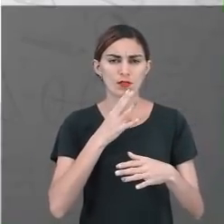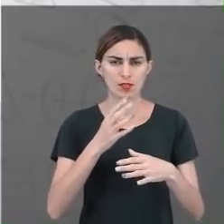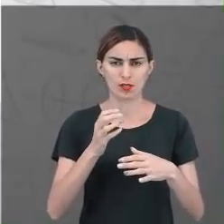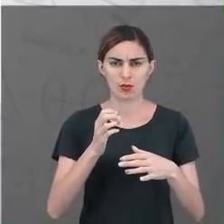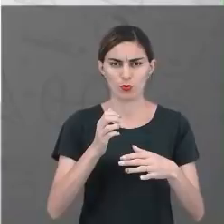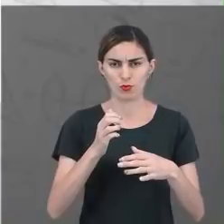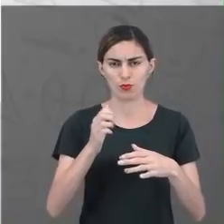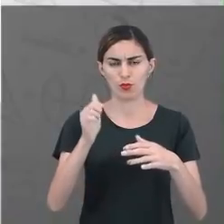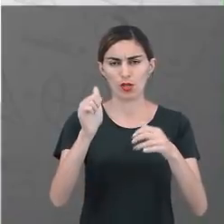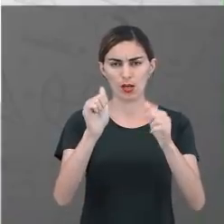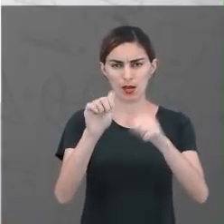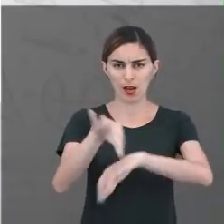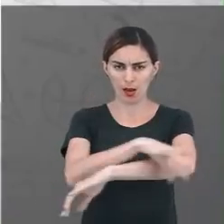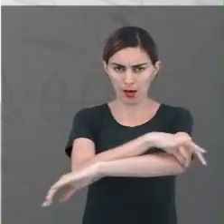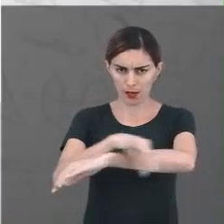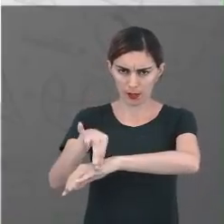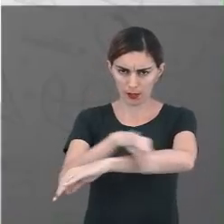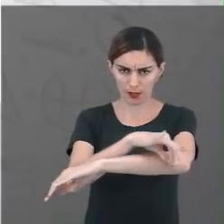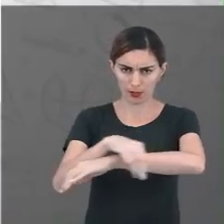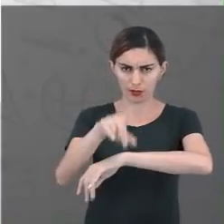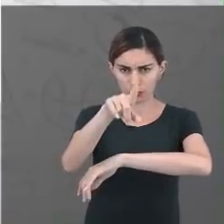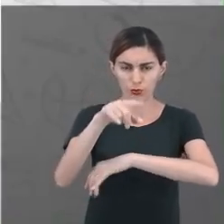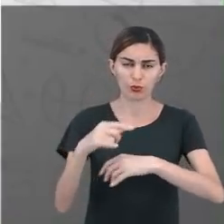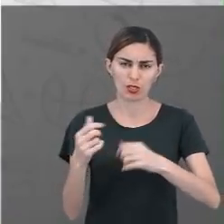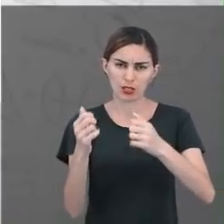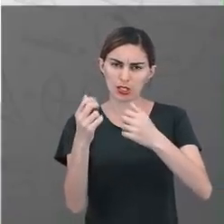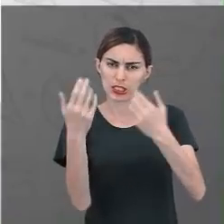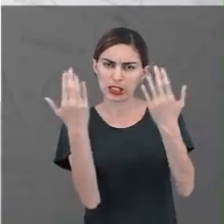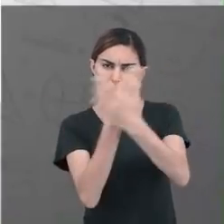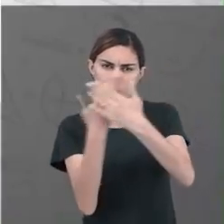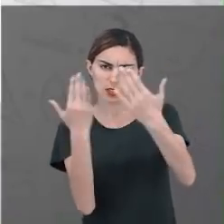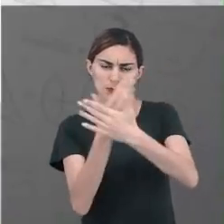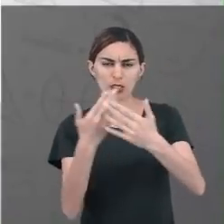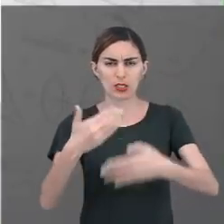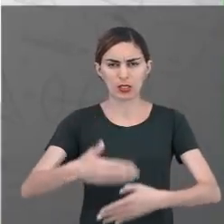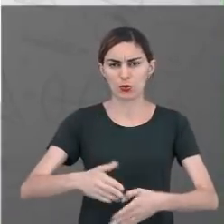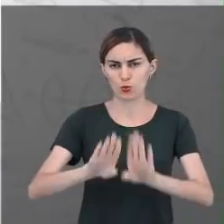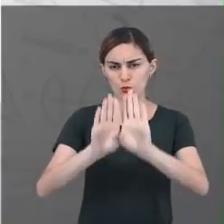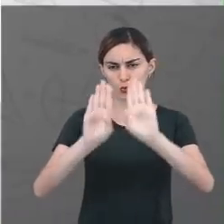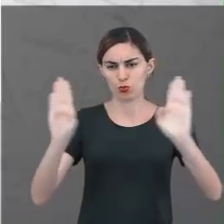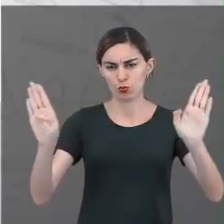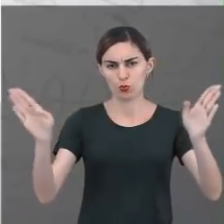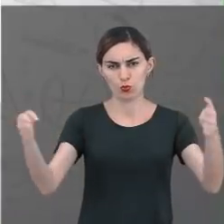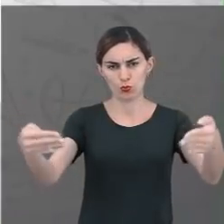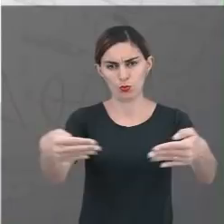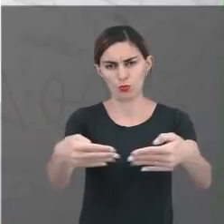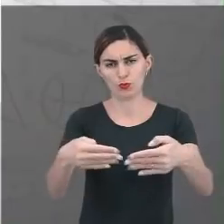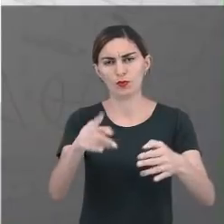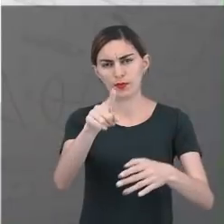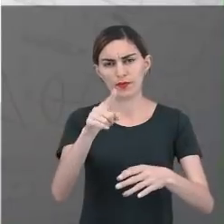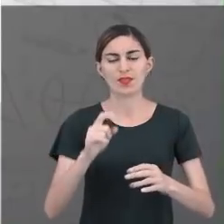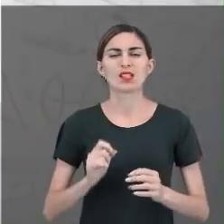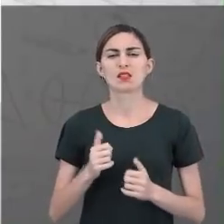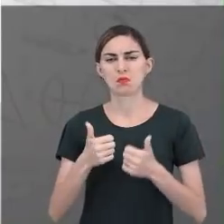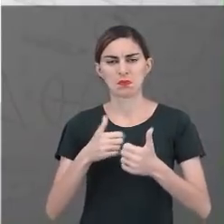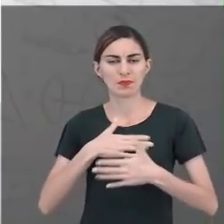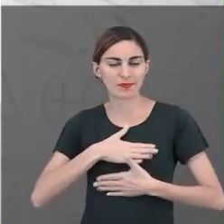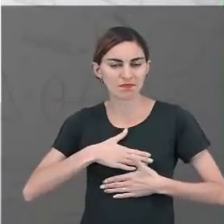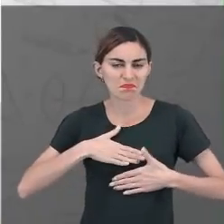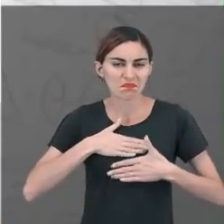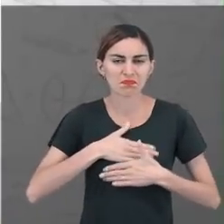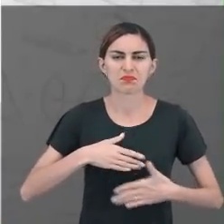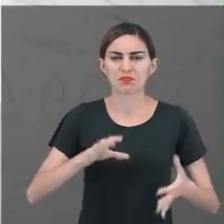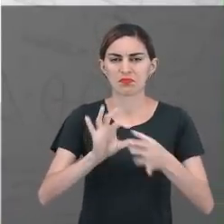arquitetura e ela trabalha exatamente com esse princípio da transparência e como você pode integrar uma paisagem que seja agradável a um